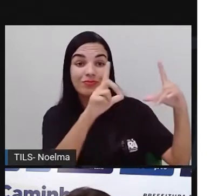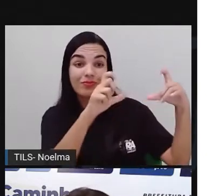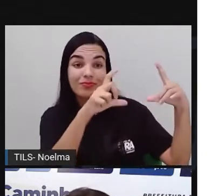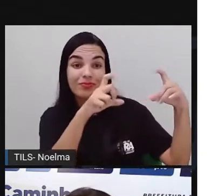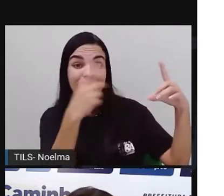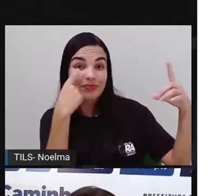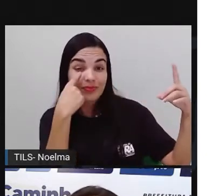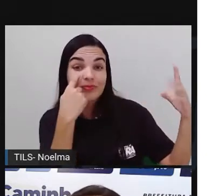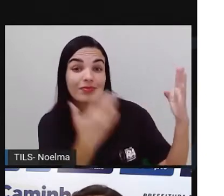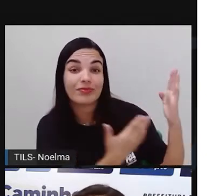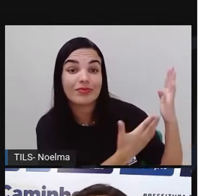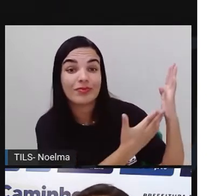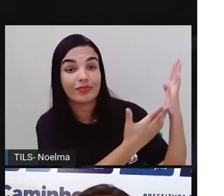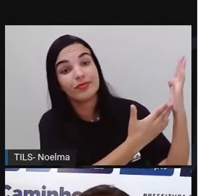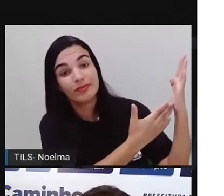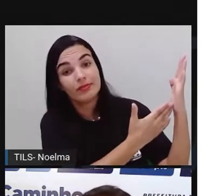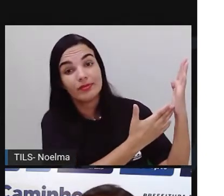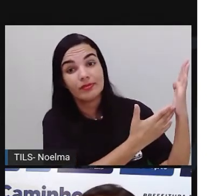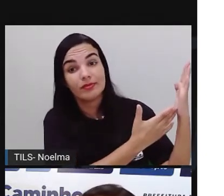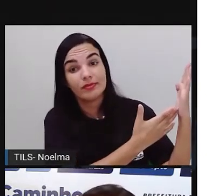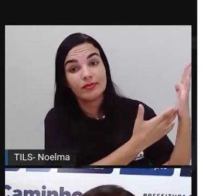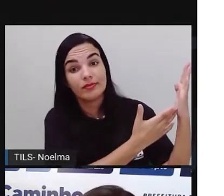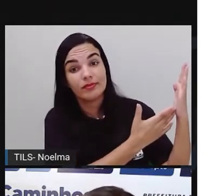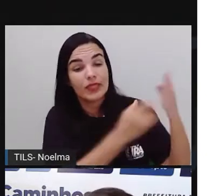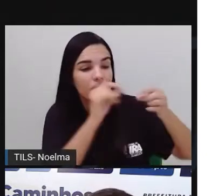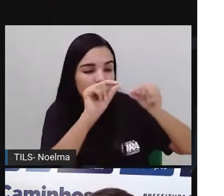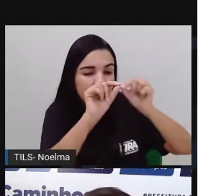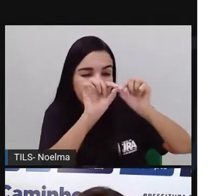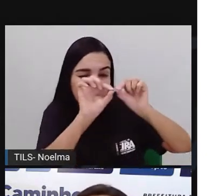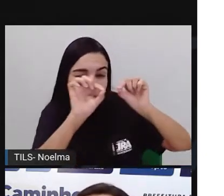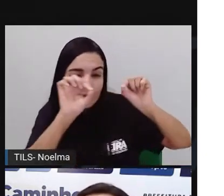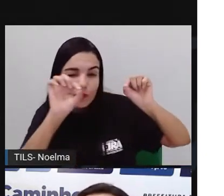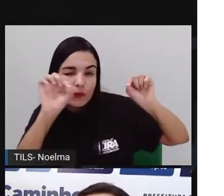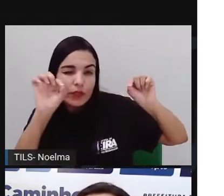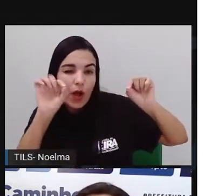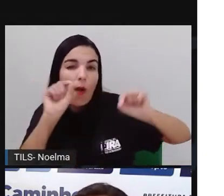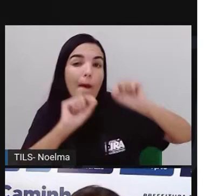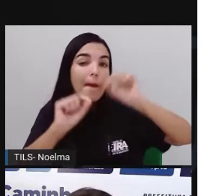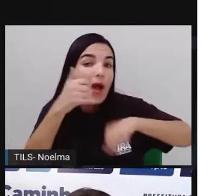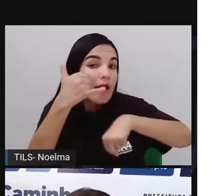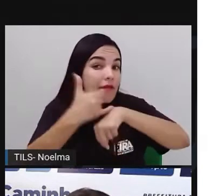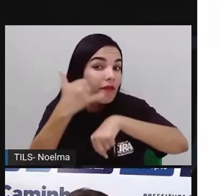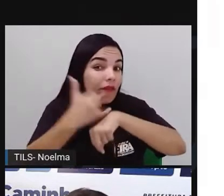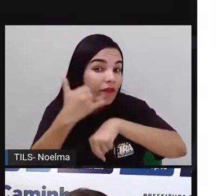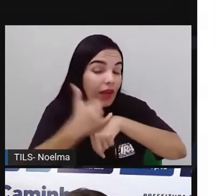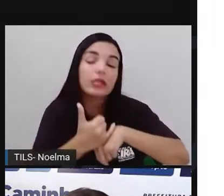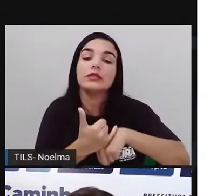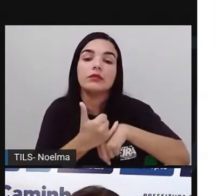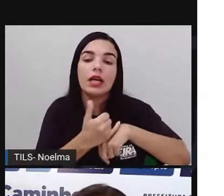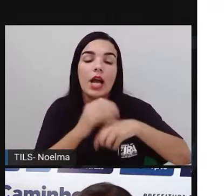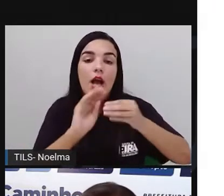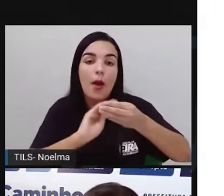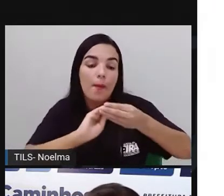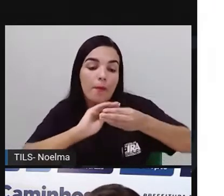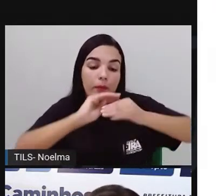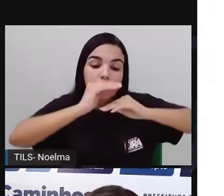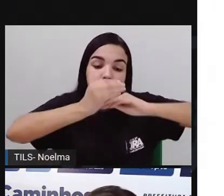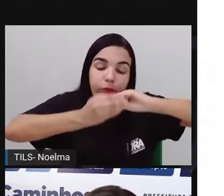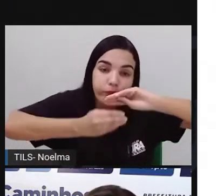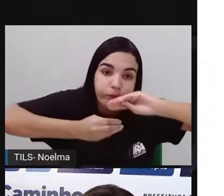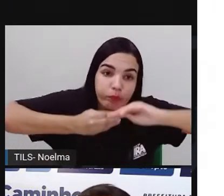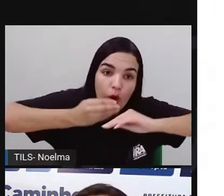e condutores na própria constituição dos fios, né? Que por dentro são feitos de metais, que é um material